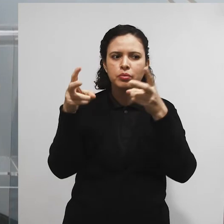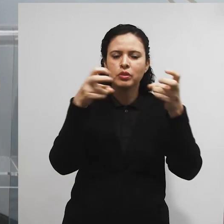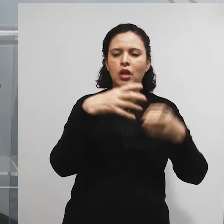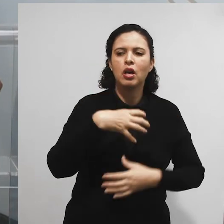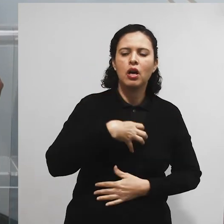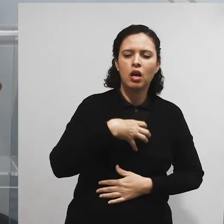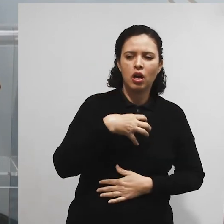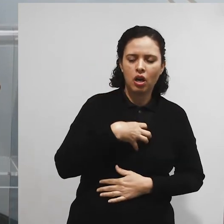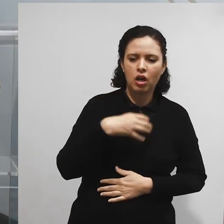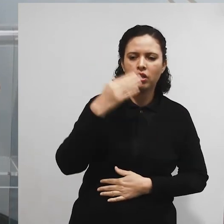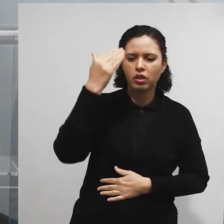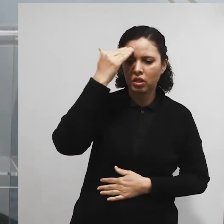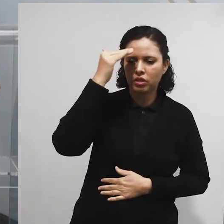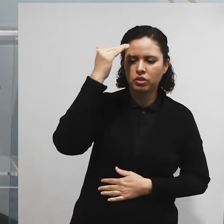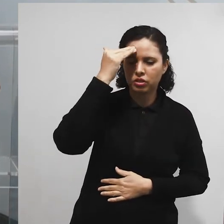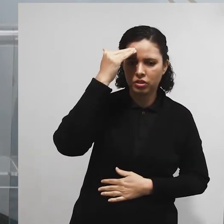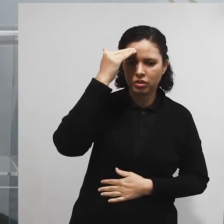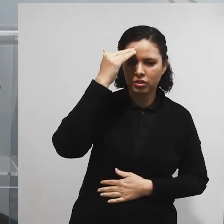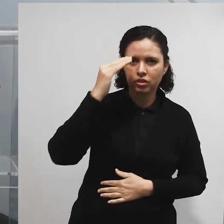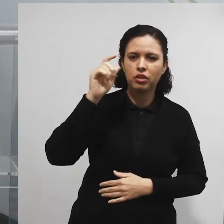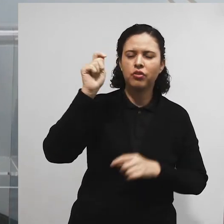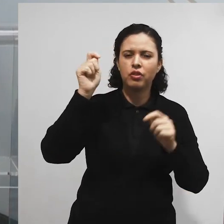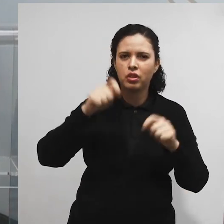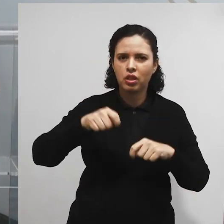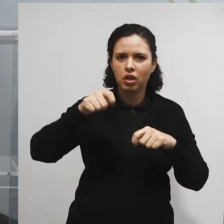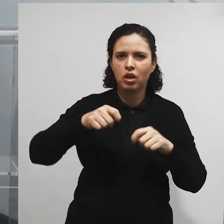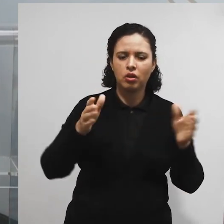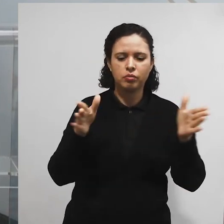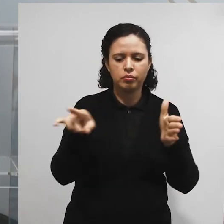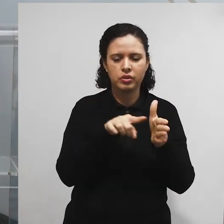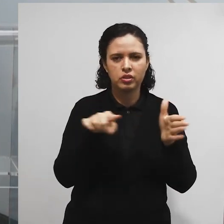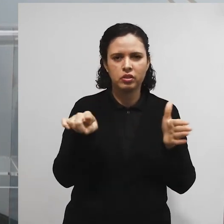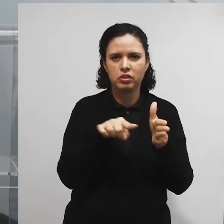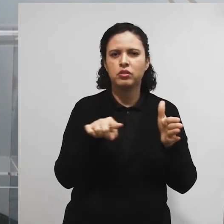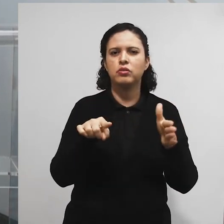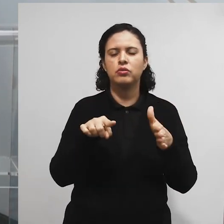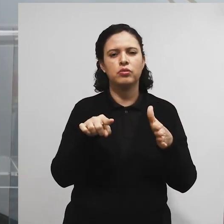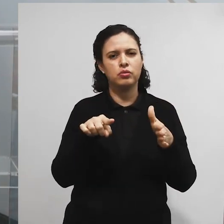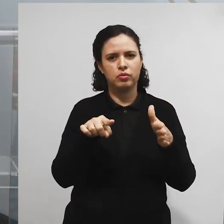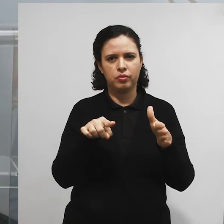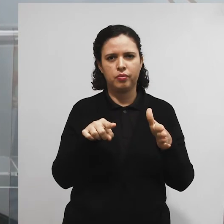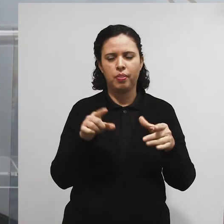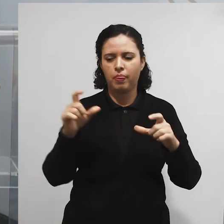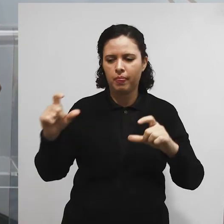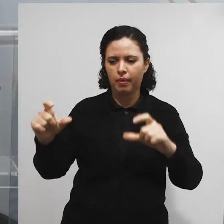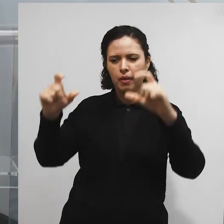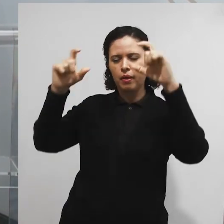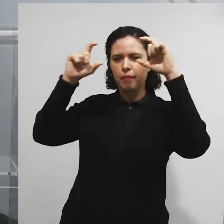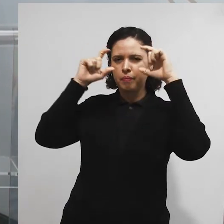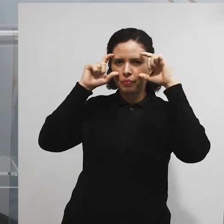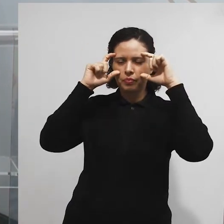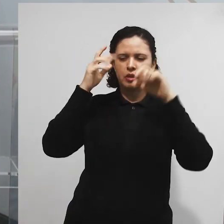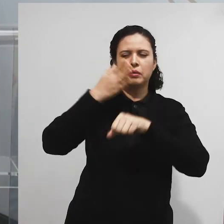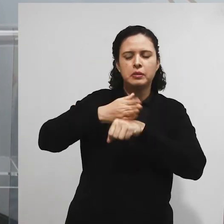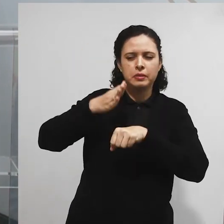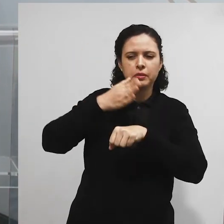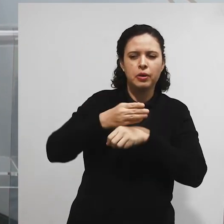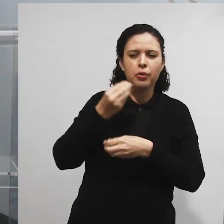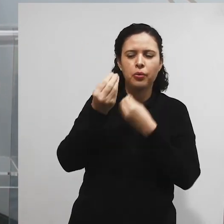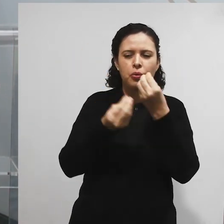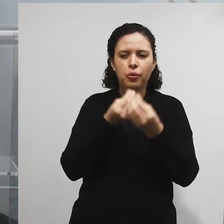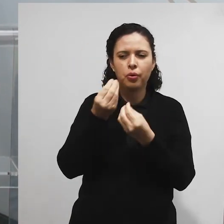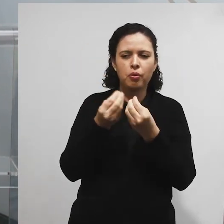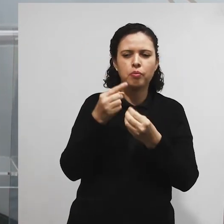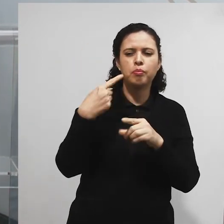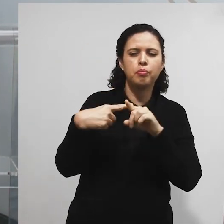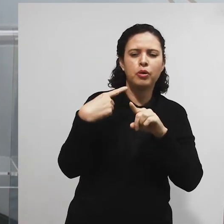eu, mas você pode, a partir do momento e de um movimento de exercício de querer compreender